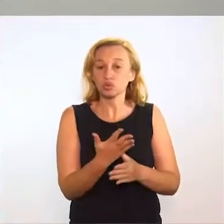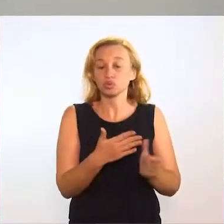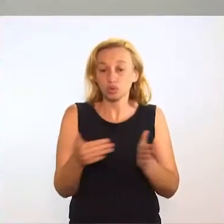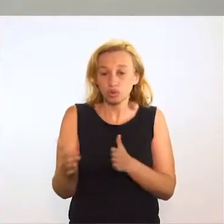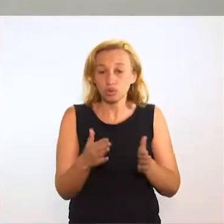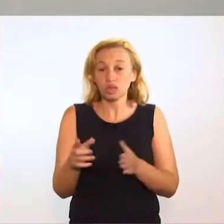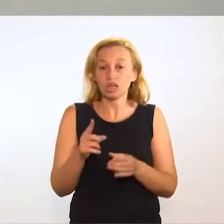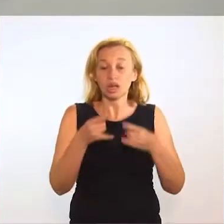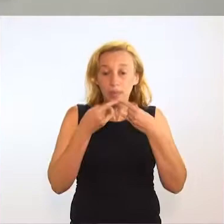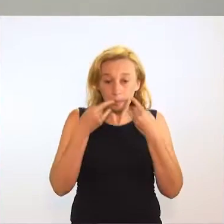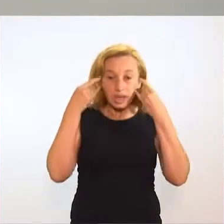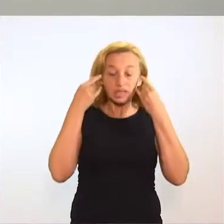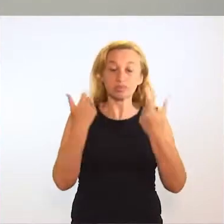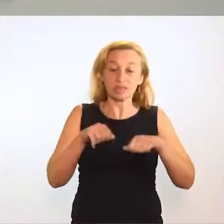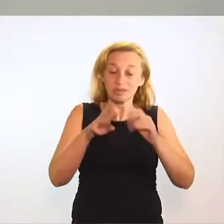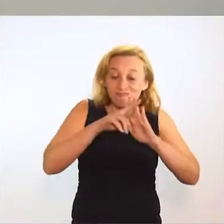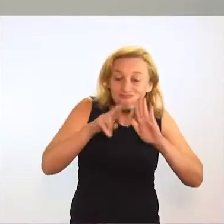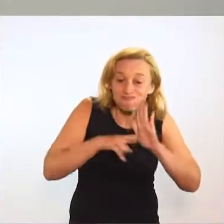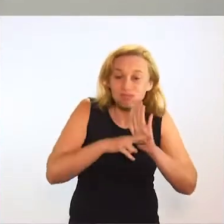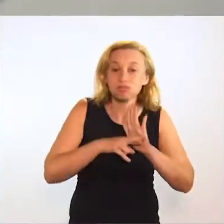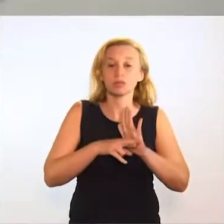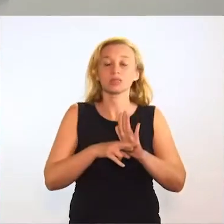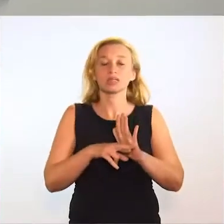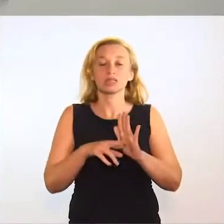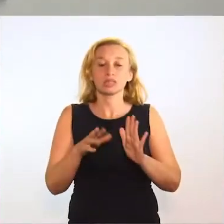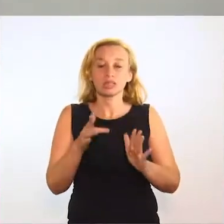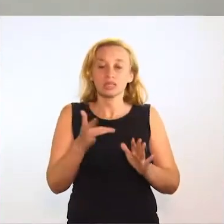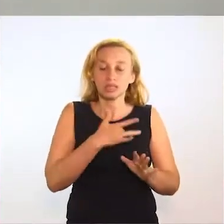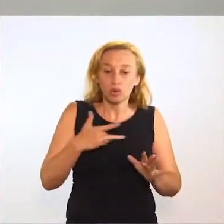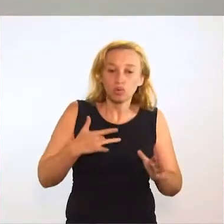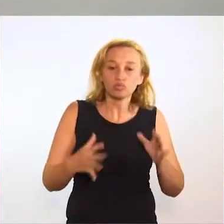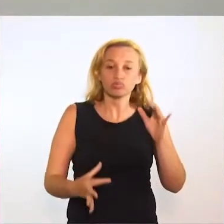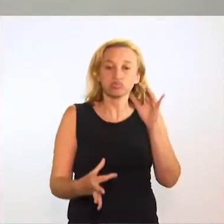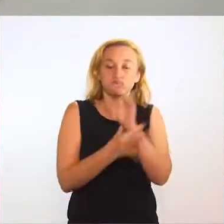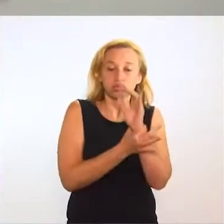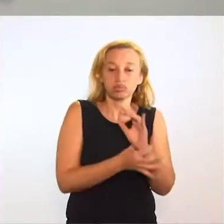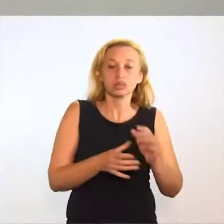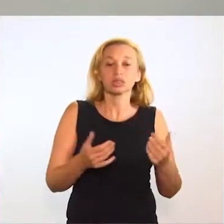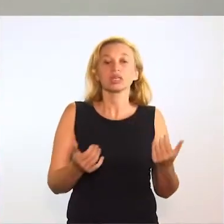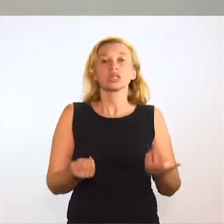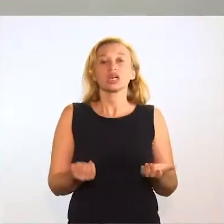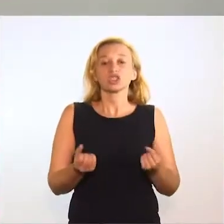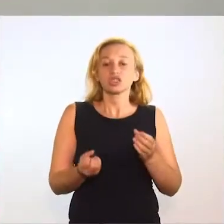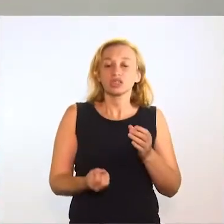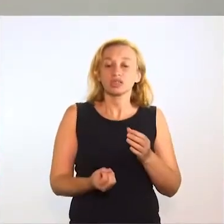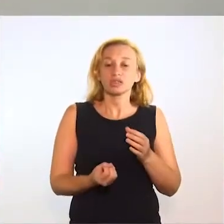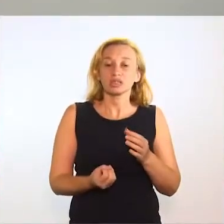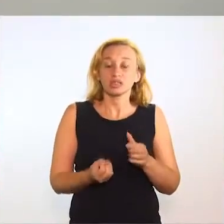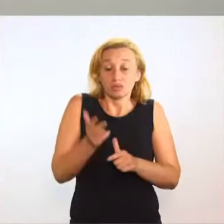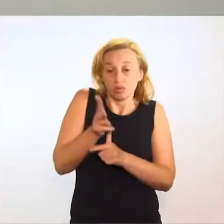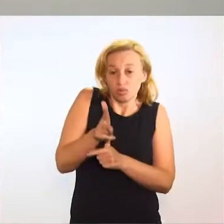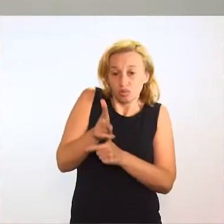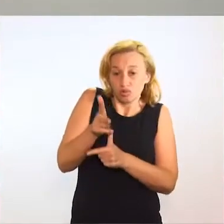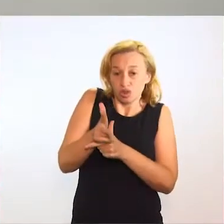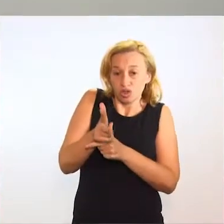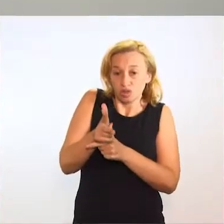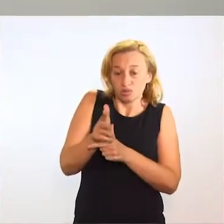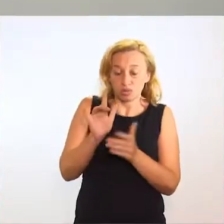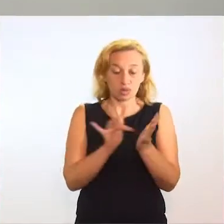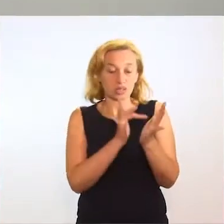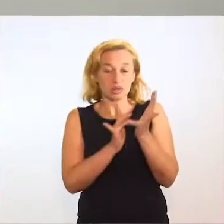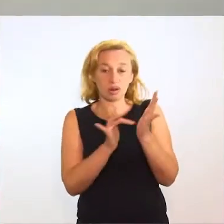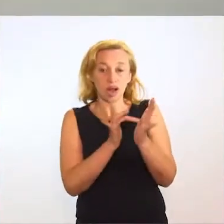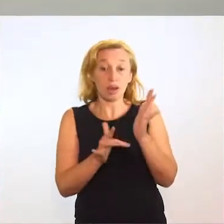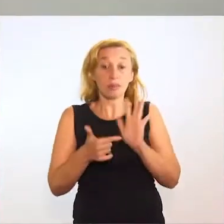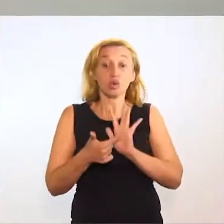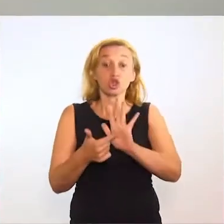as normas de saúde, segurança, né? E também de produção. E aí, então, a gente fez um videozinho no celular